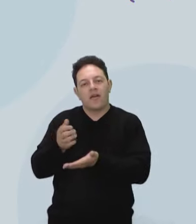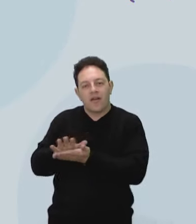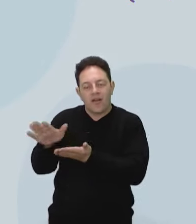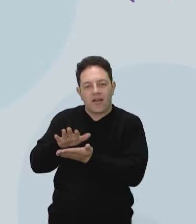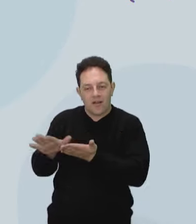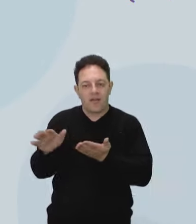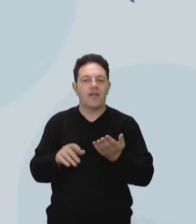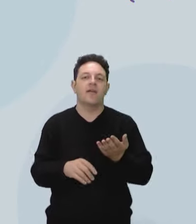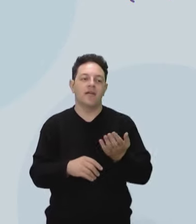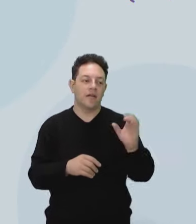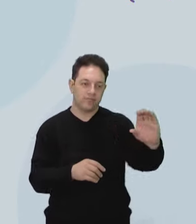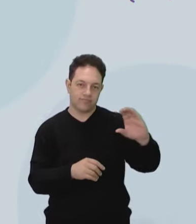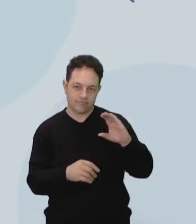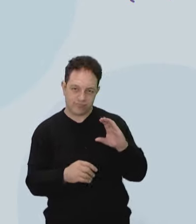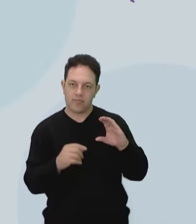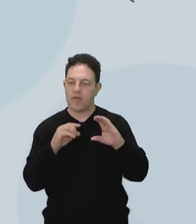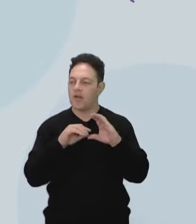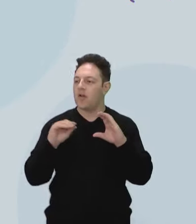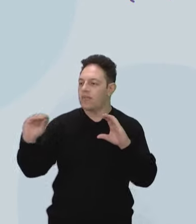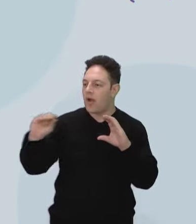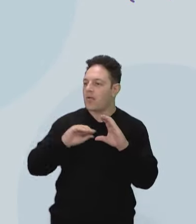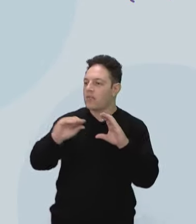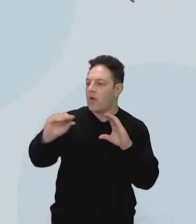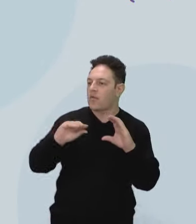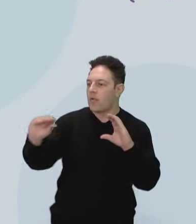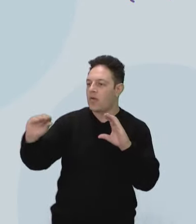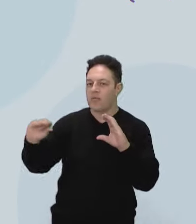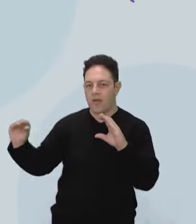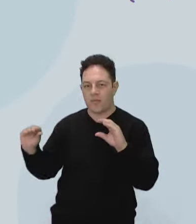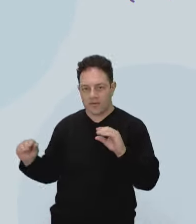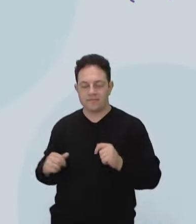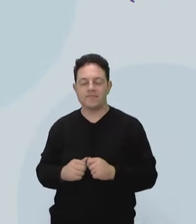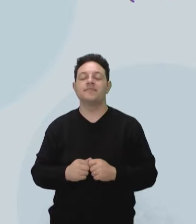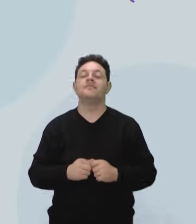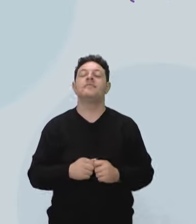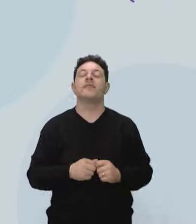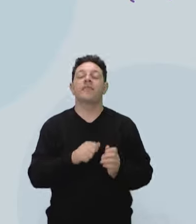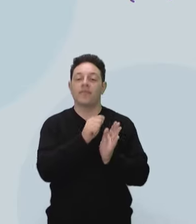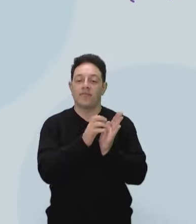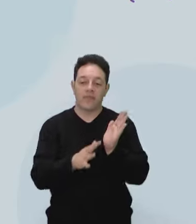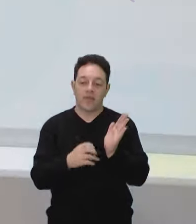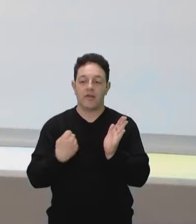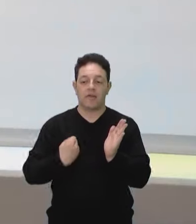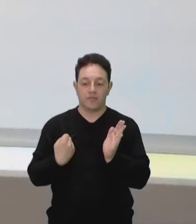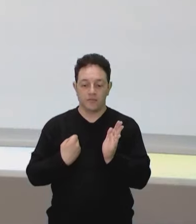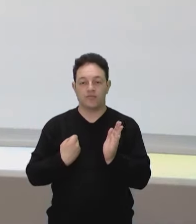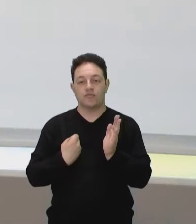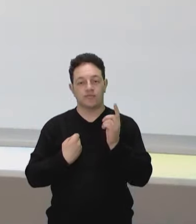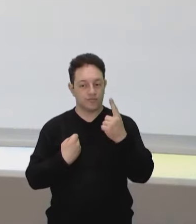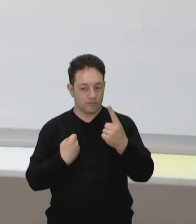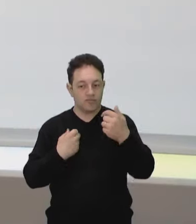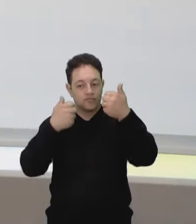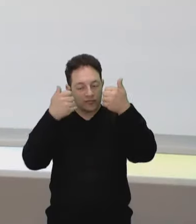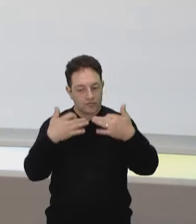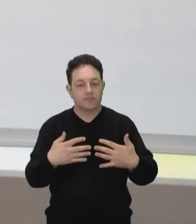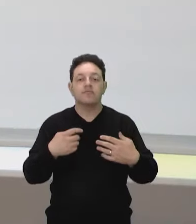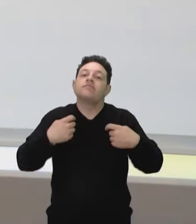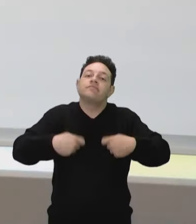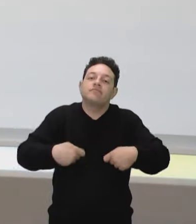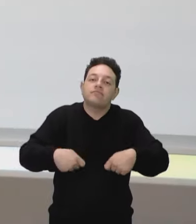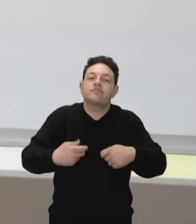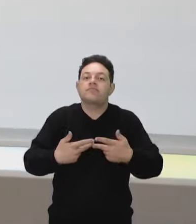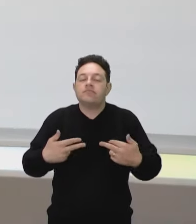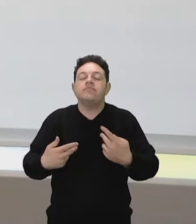que entra e o que sai no nosso orçamento. Na atividade 1 a gente falou bastante de necessidade e desejo.